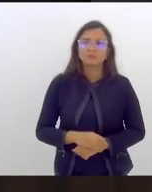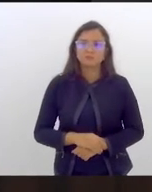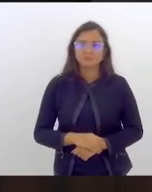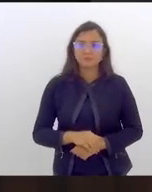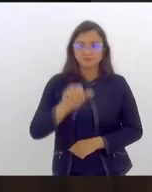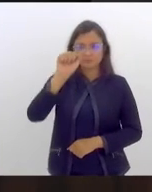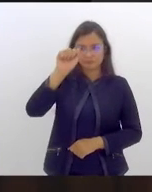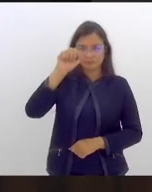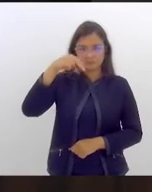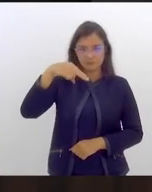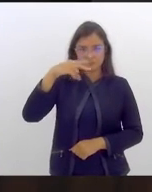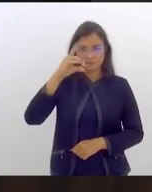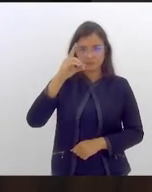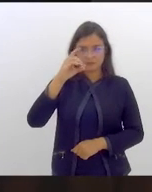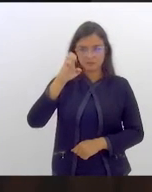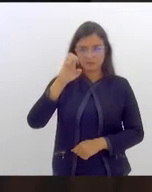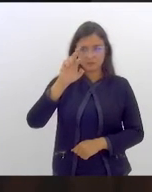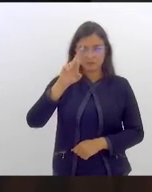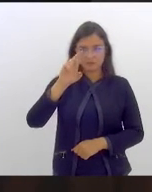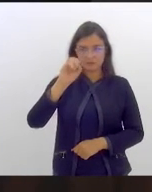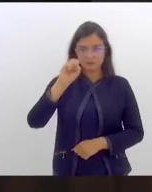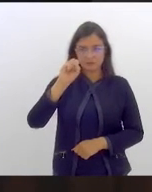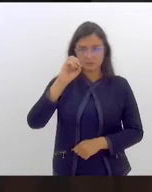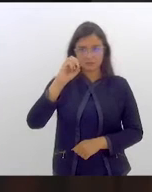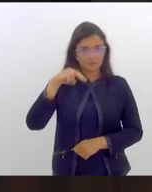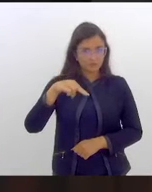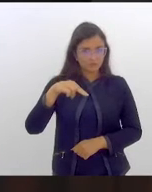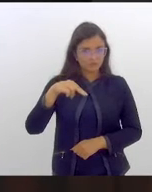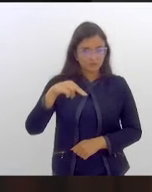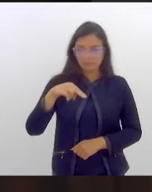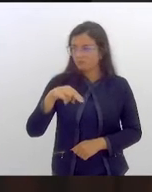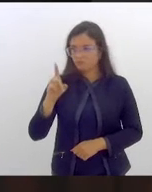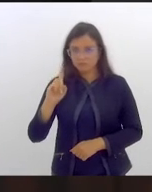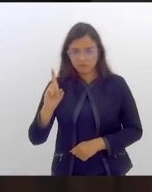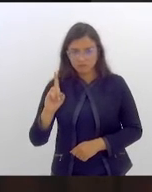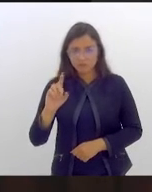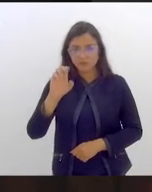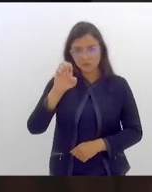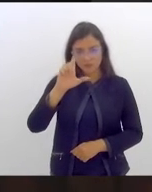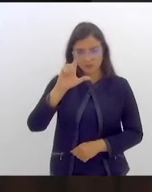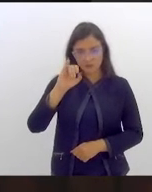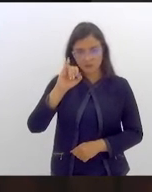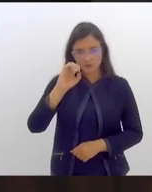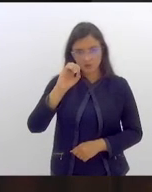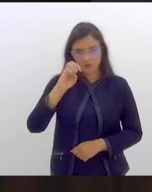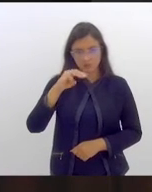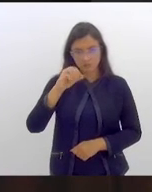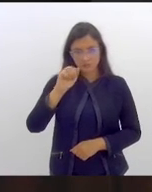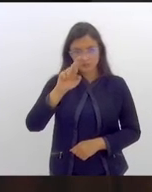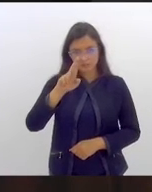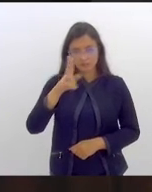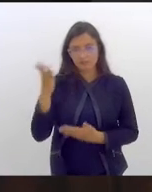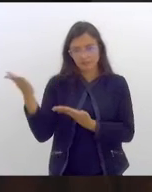Anderson Moraes Deputado Eleomar Coelho